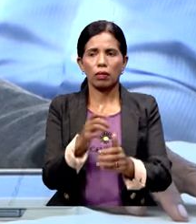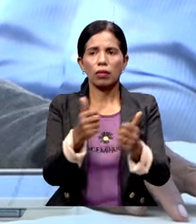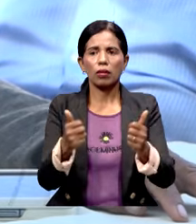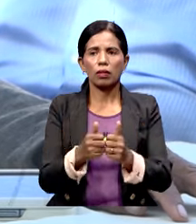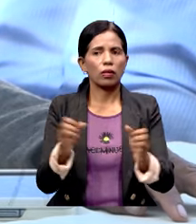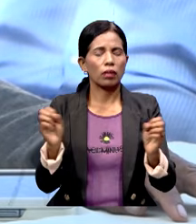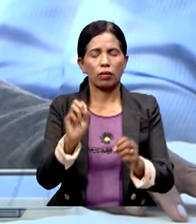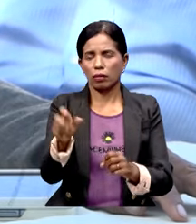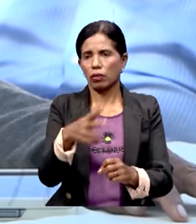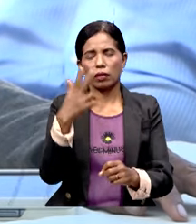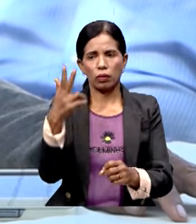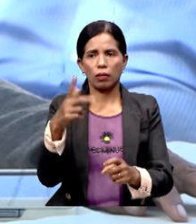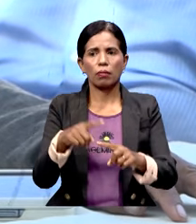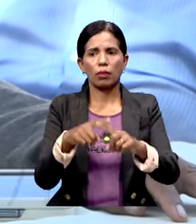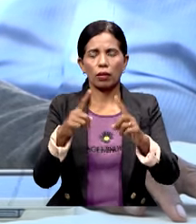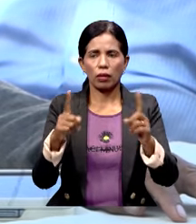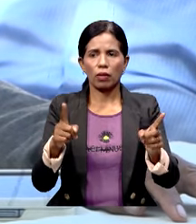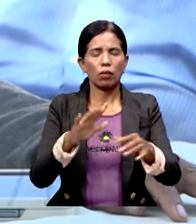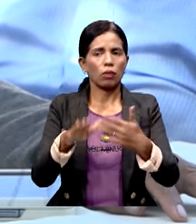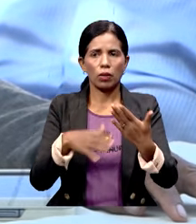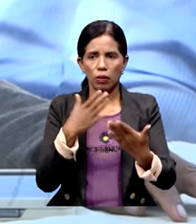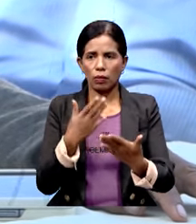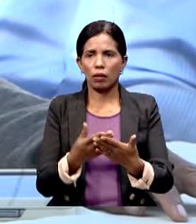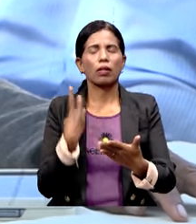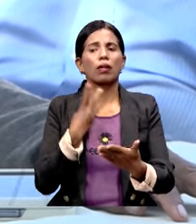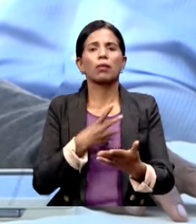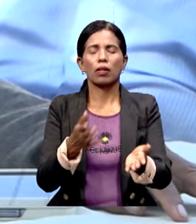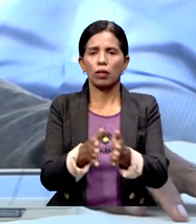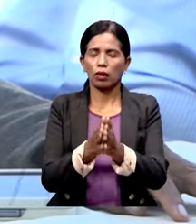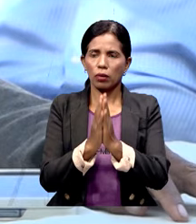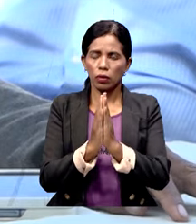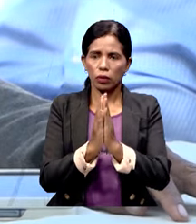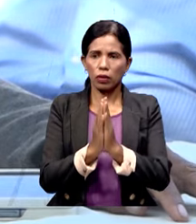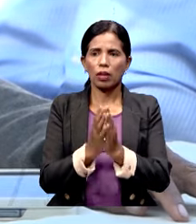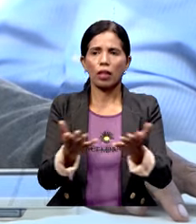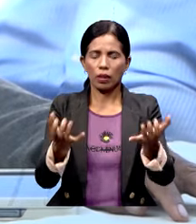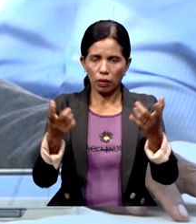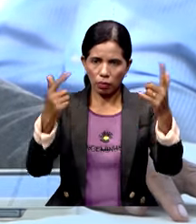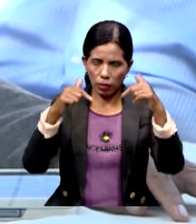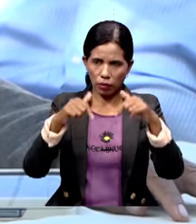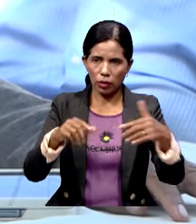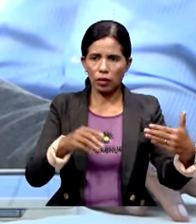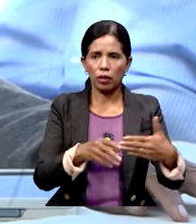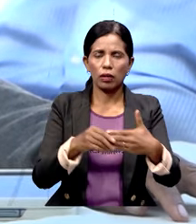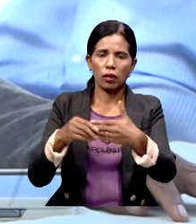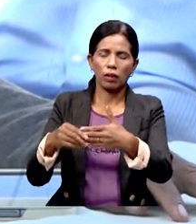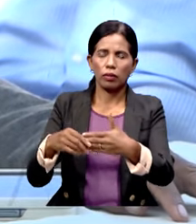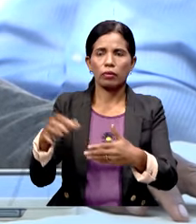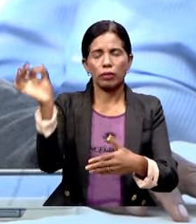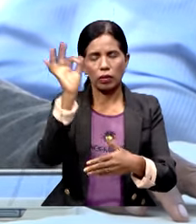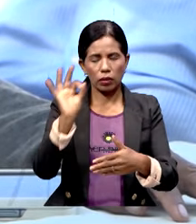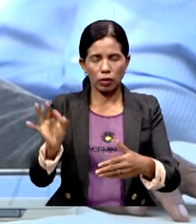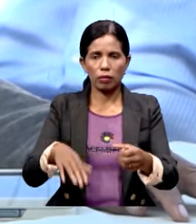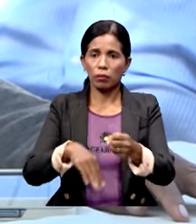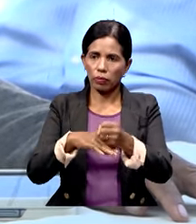la sanol resintolu de pas quase maioria a me car usu ni na disponibilidade mai fale lidera bas federação futebol para